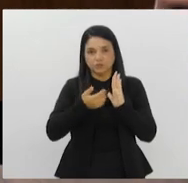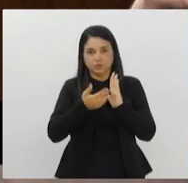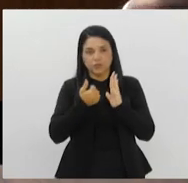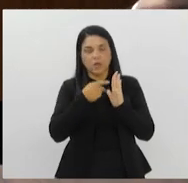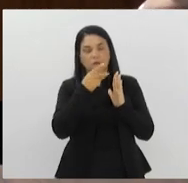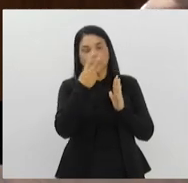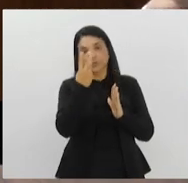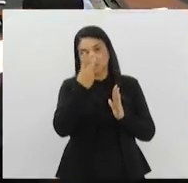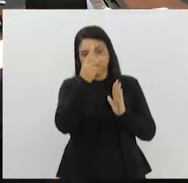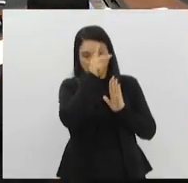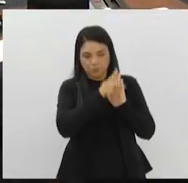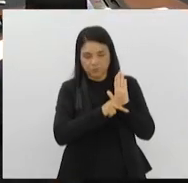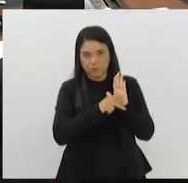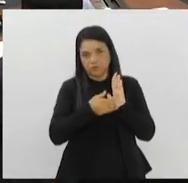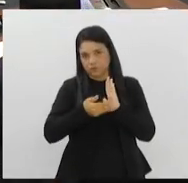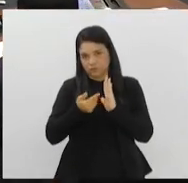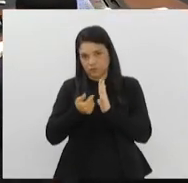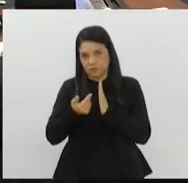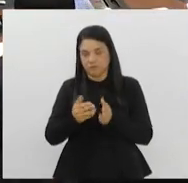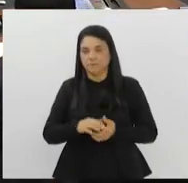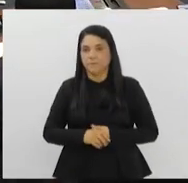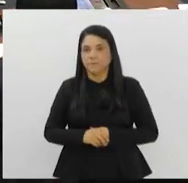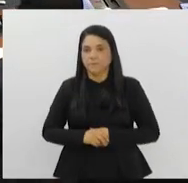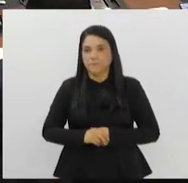terceiro, que o senhor vai ler agora.